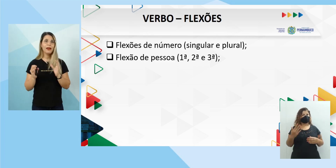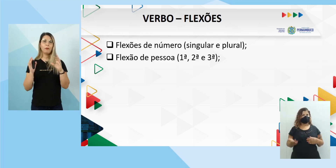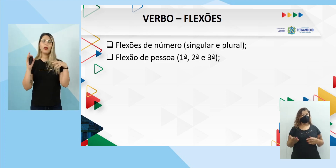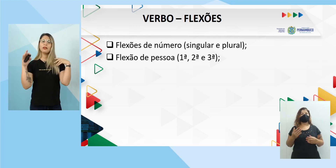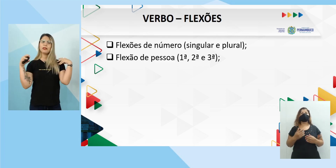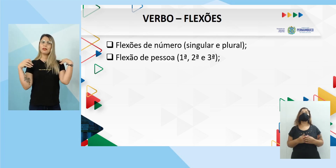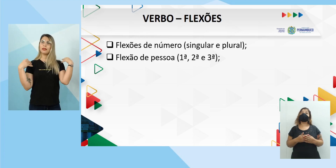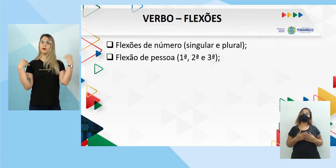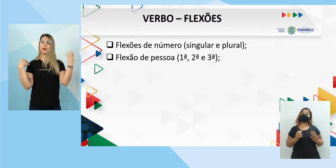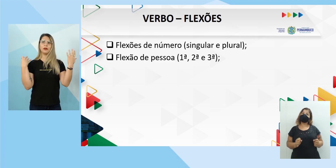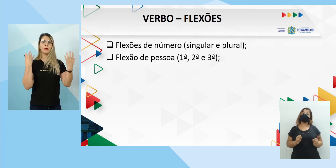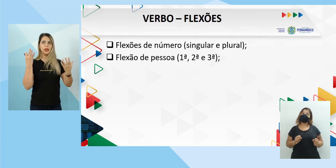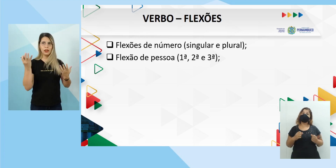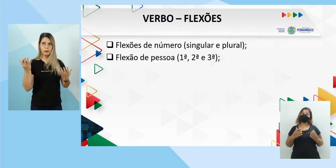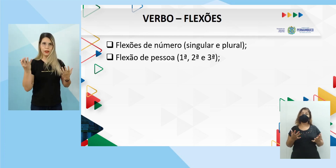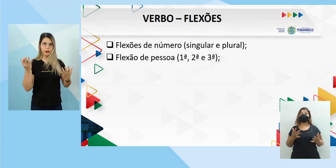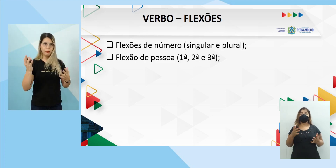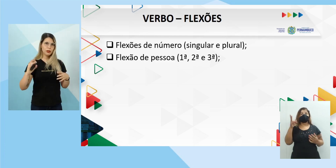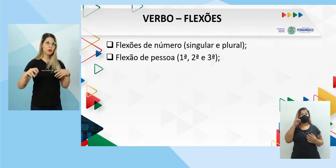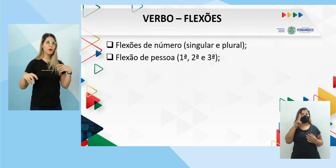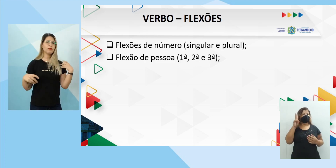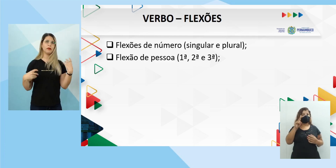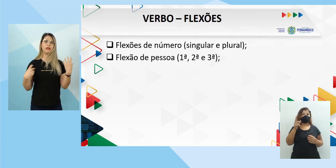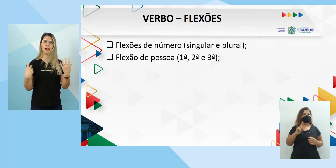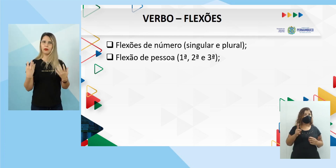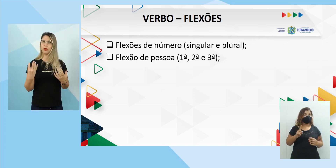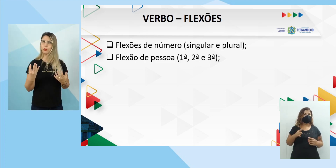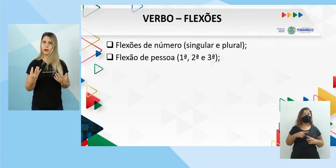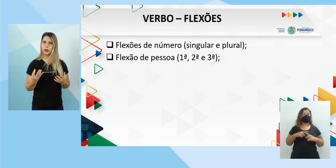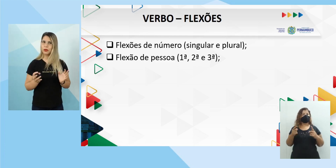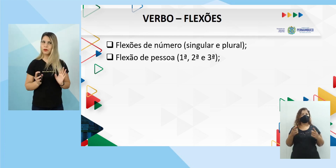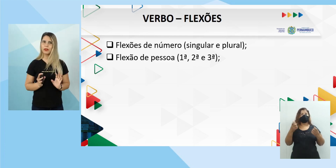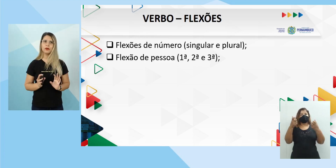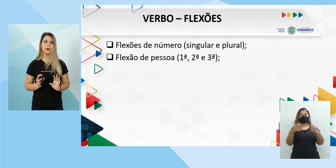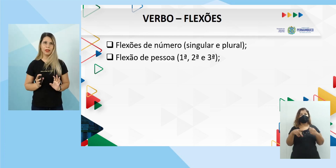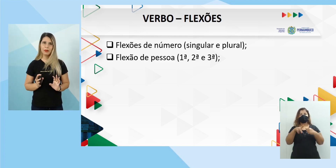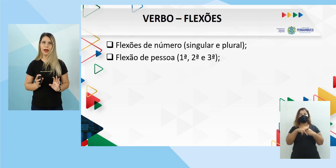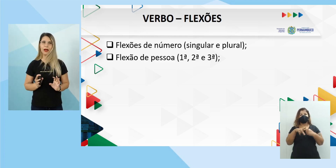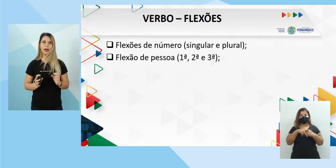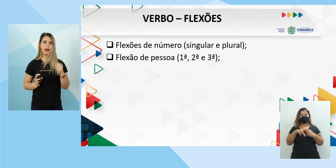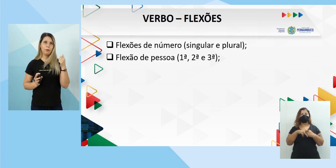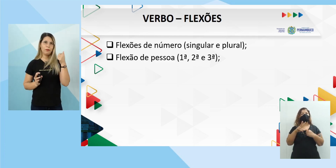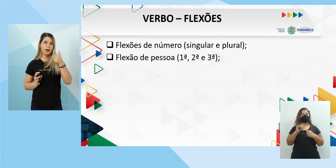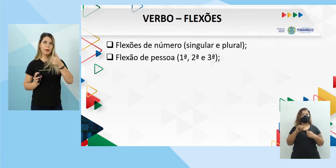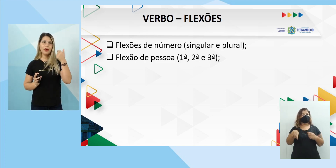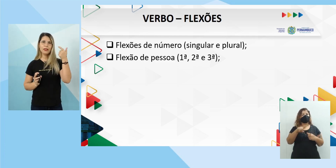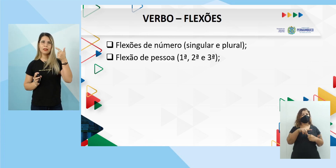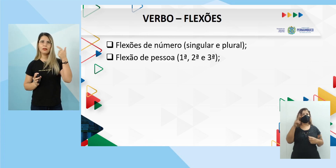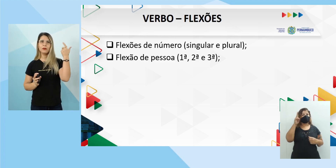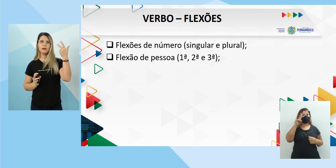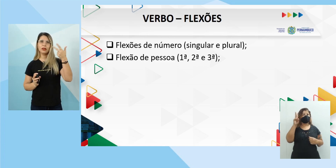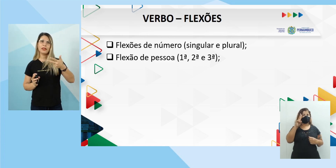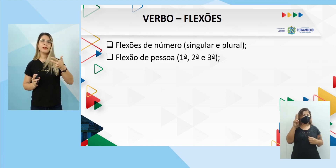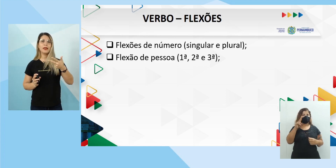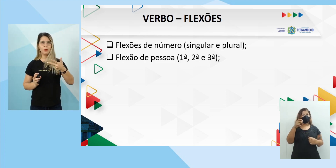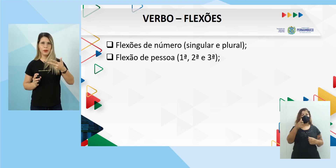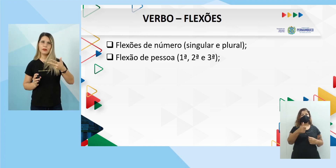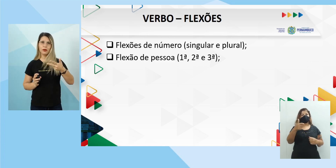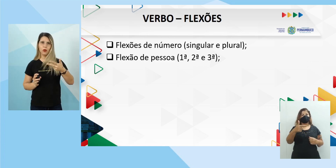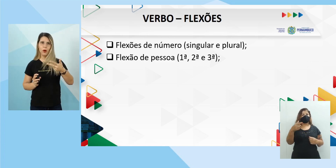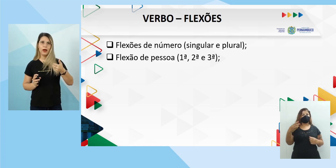tá? Pode ser que alguém não lembre, mas quando eu falar os pronomes, vocês vão lembrar. Primeira, segunda e